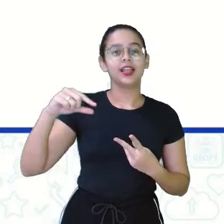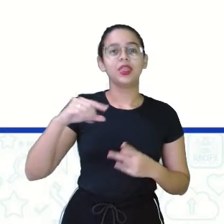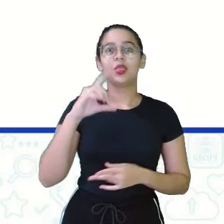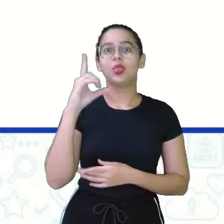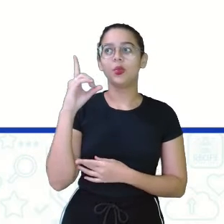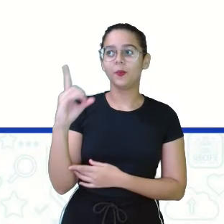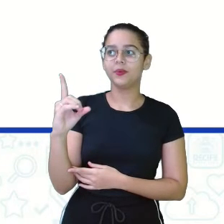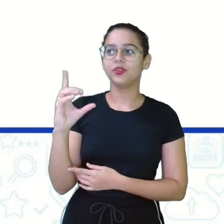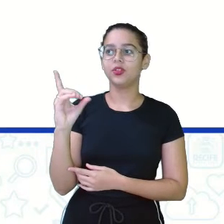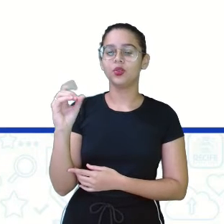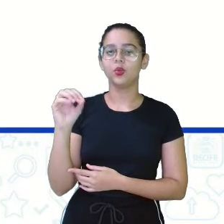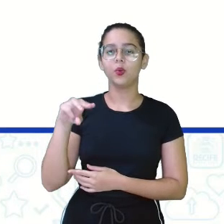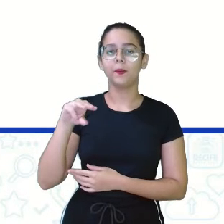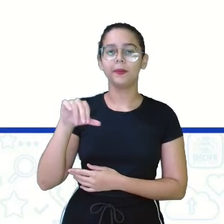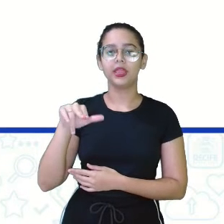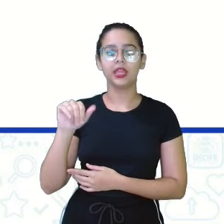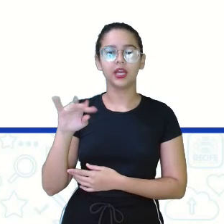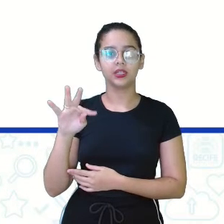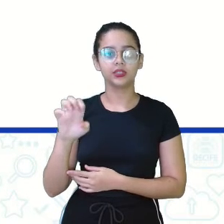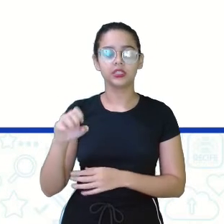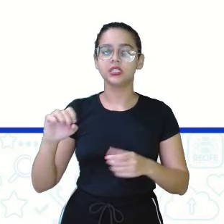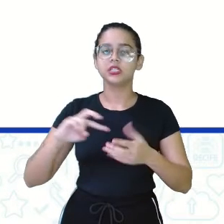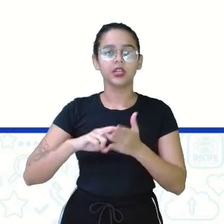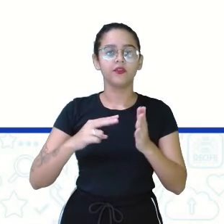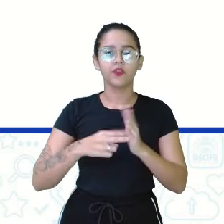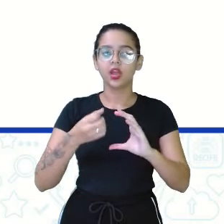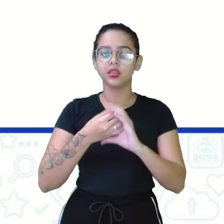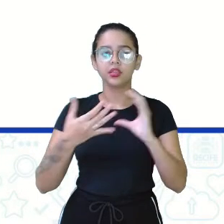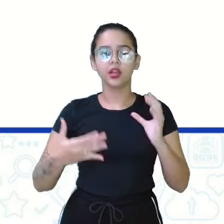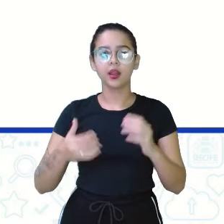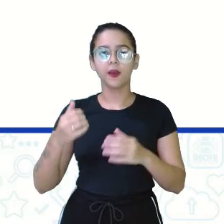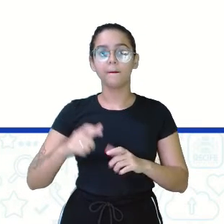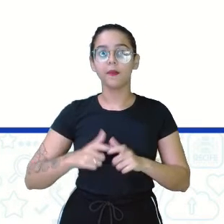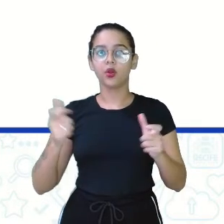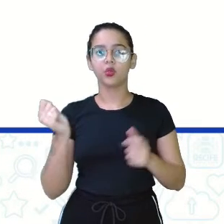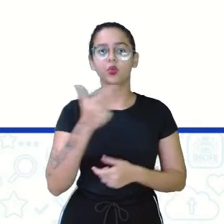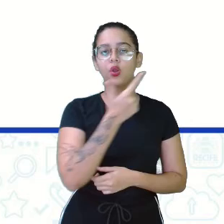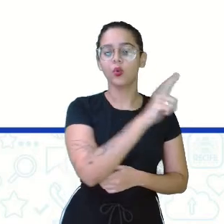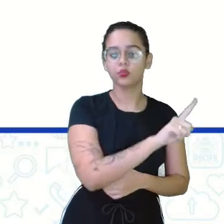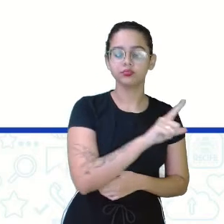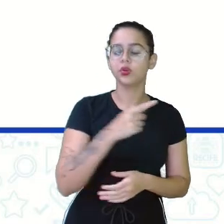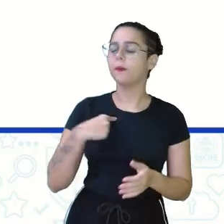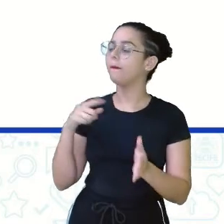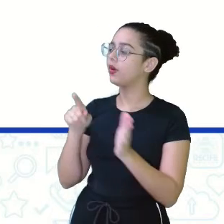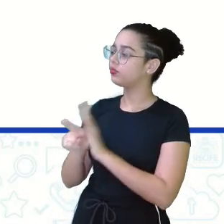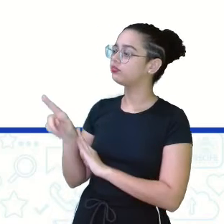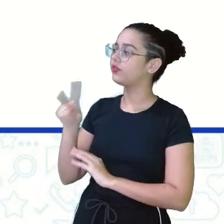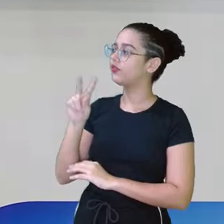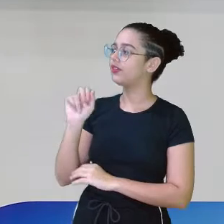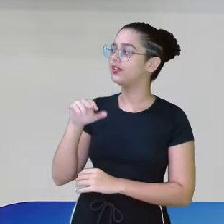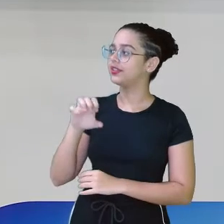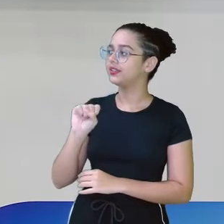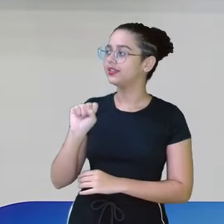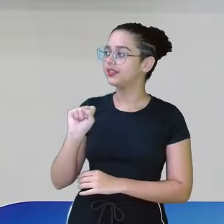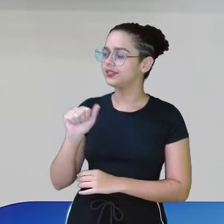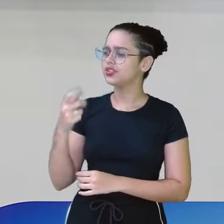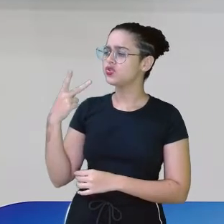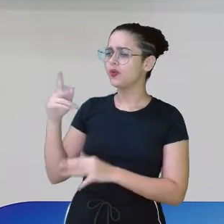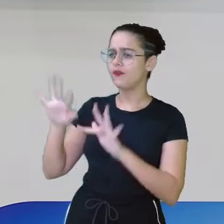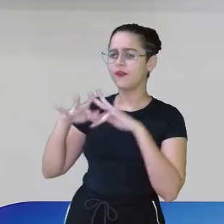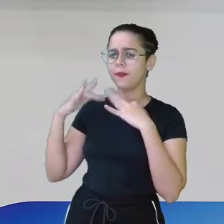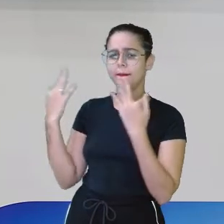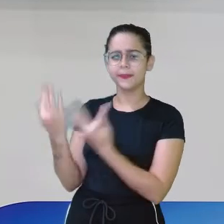prevalecem sobre outras. Vocês, pronto, professora Vanessa, deixa eu perguntar aqui, já que você está aqui comigo. Na sua